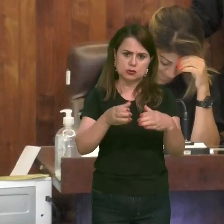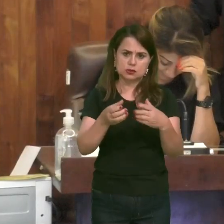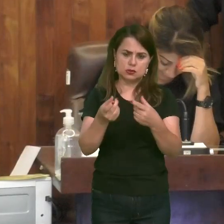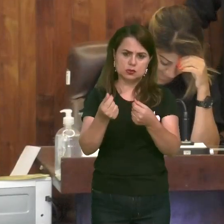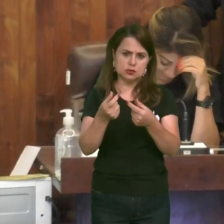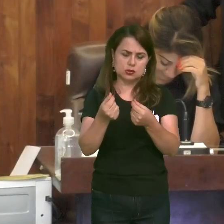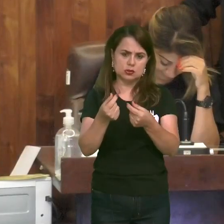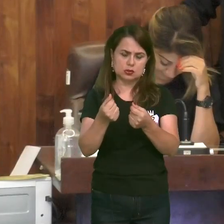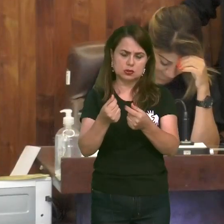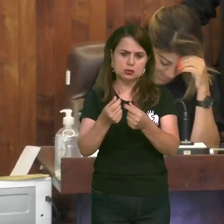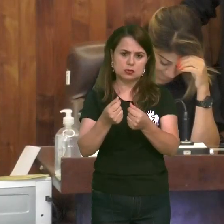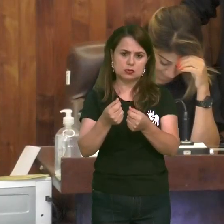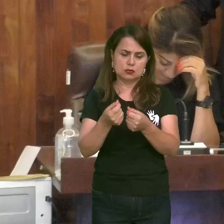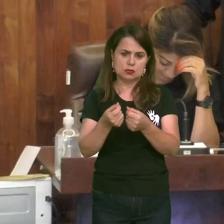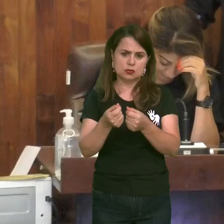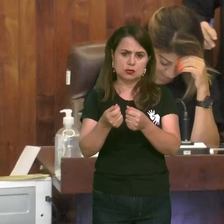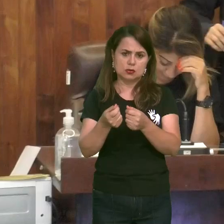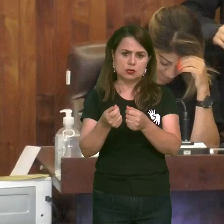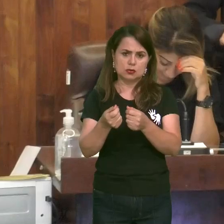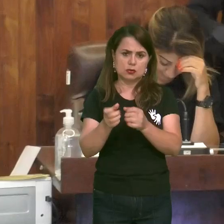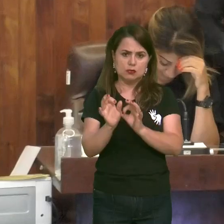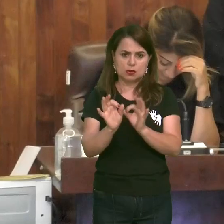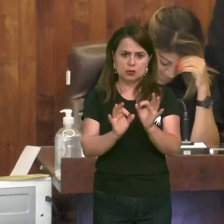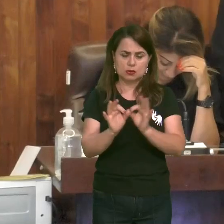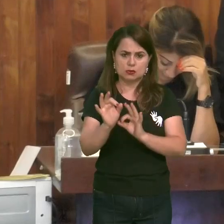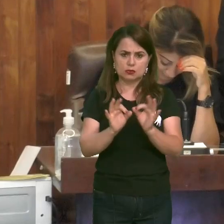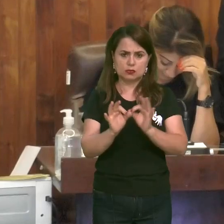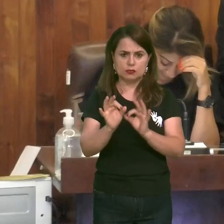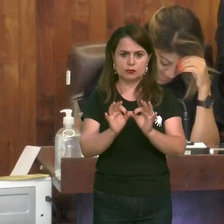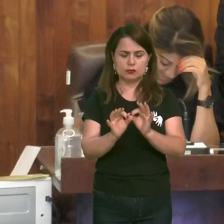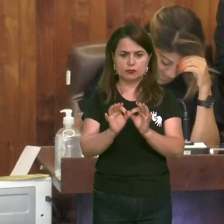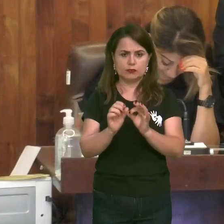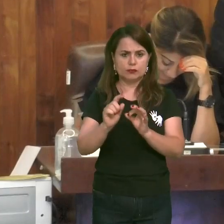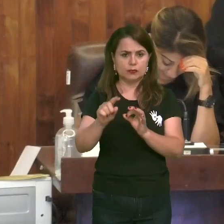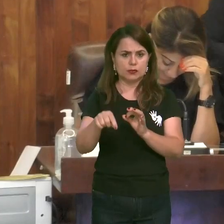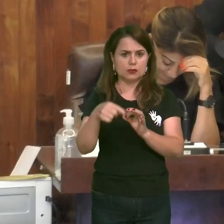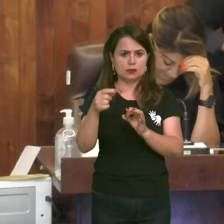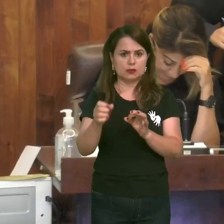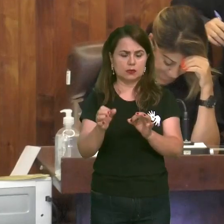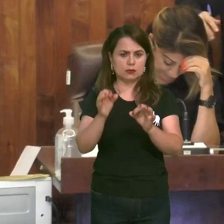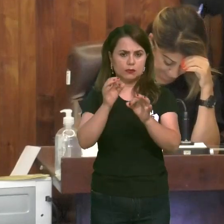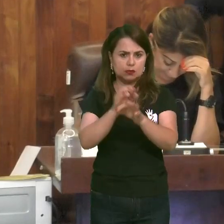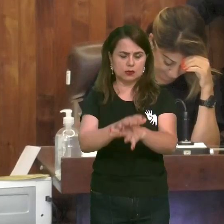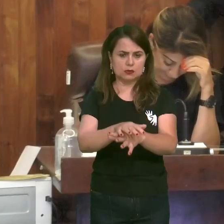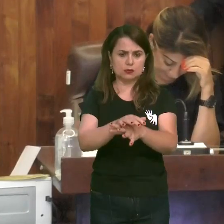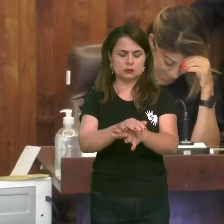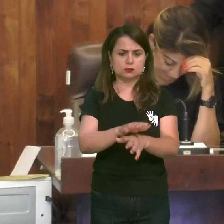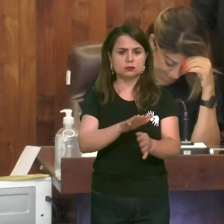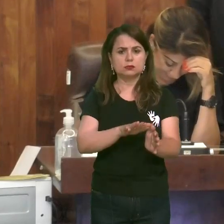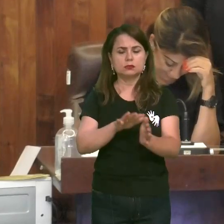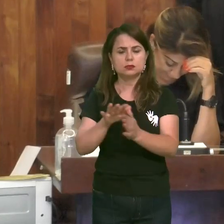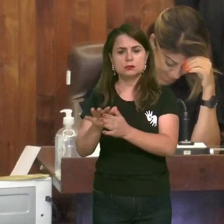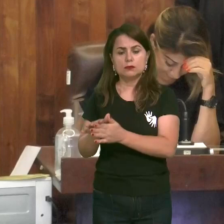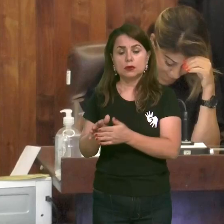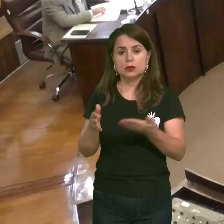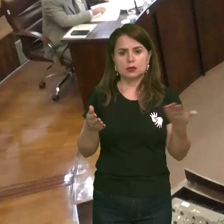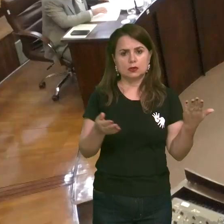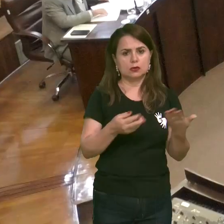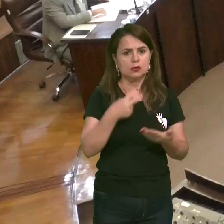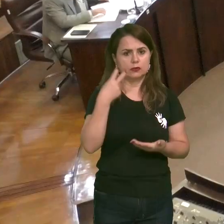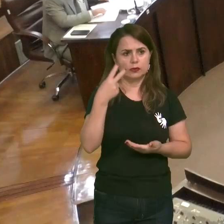Finanças orçamento servidor público para preparar a redação final questão de ordem Morais